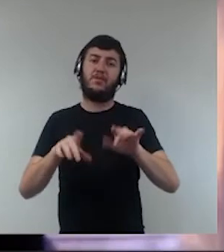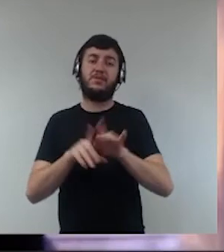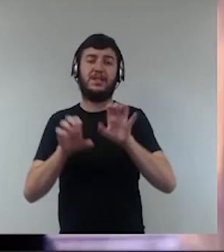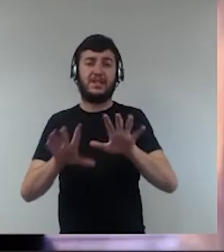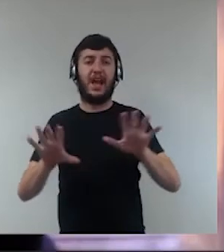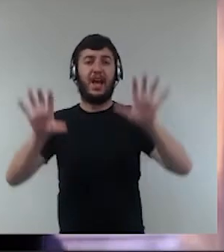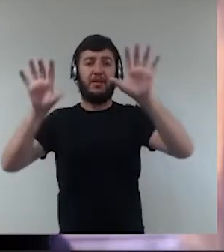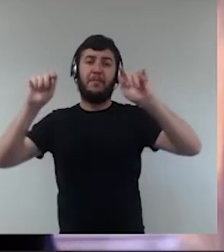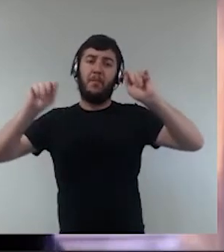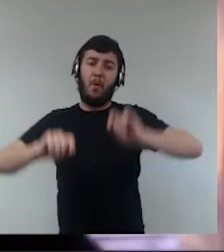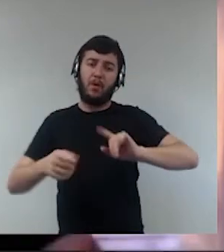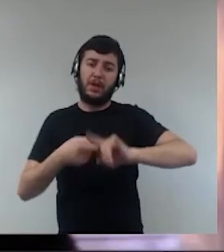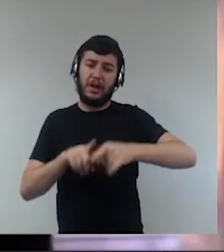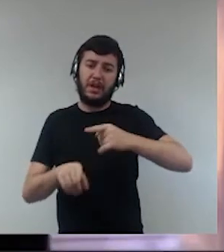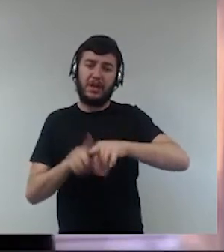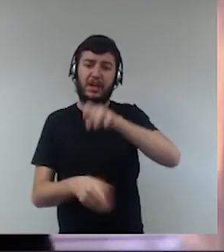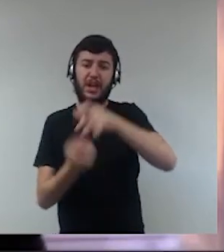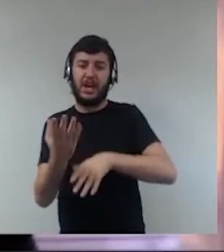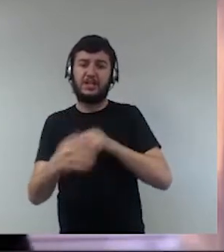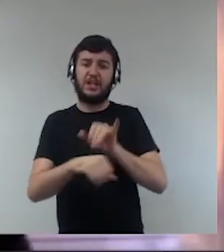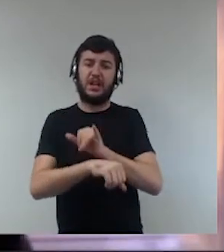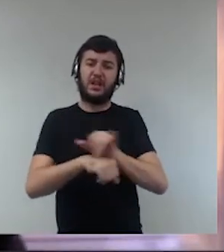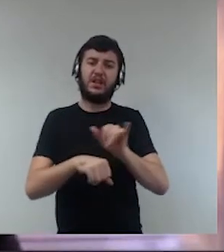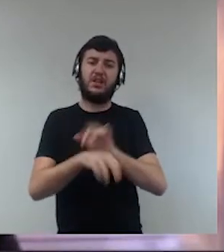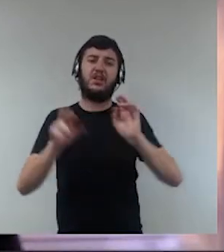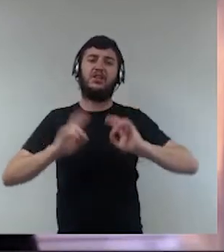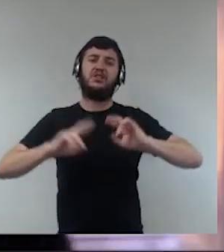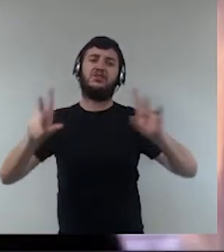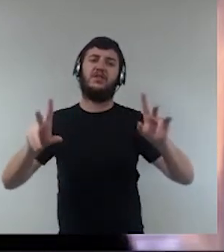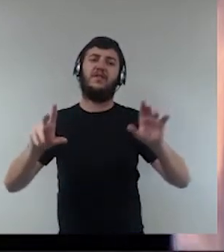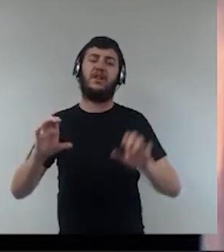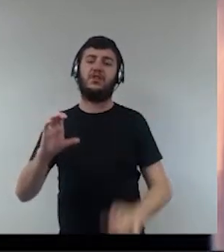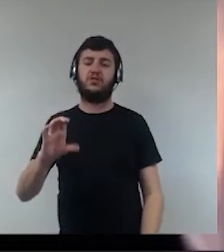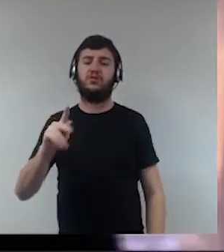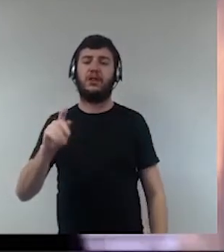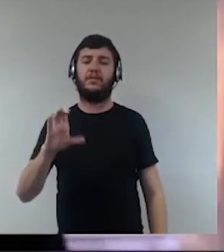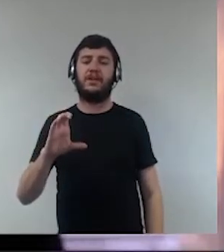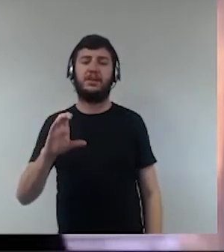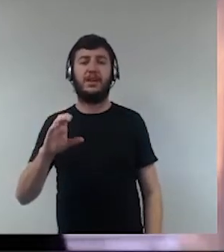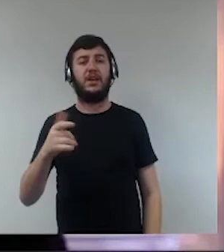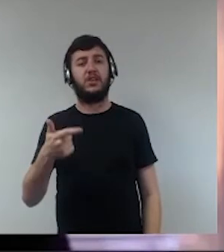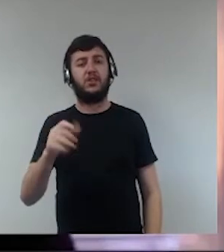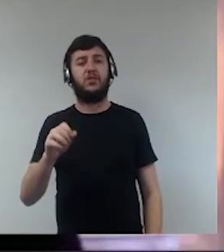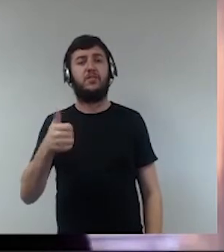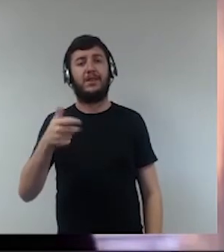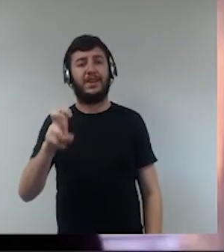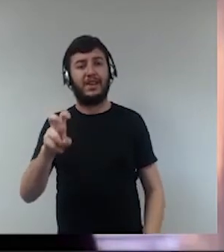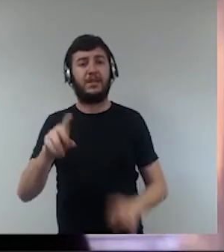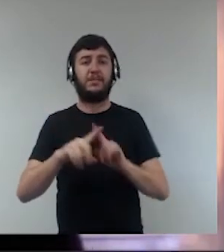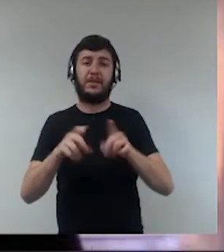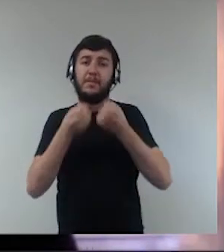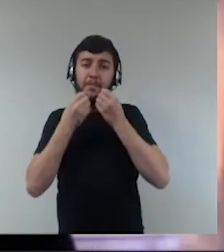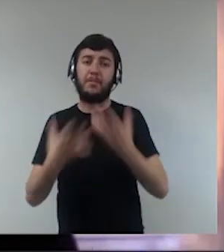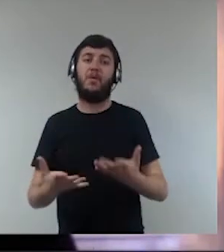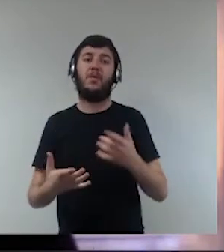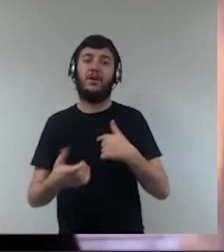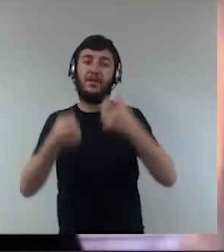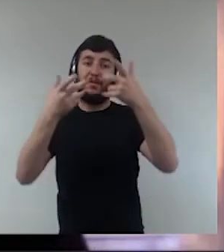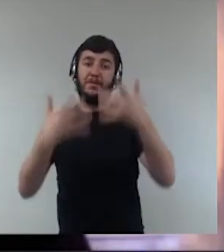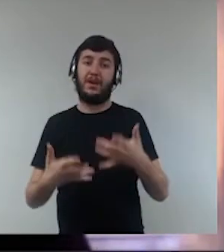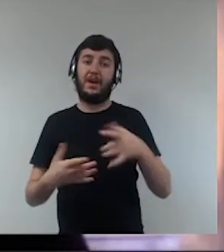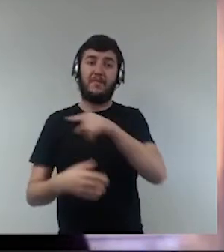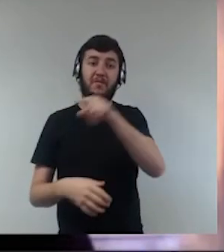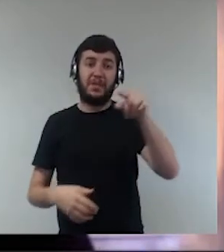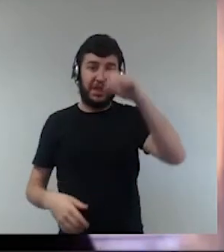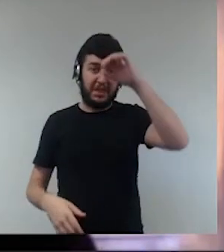comunicação processual diferentes daquelas previstas no CPC de 2015. É bom dizer, não sei se todos sabem, que o estado de